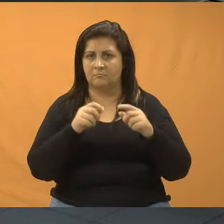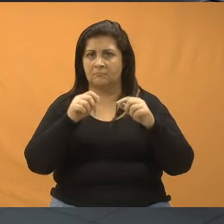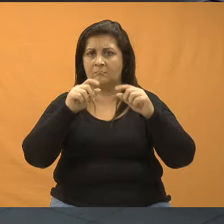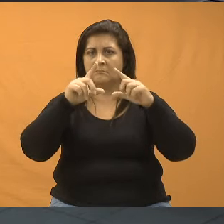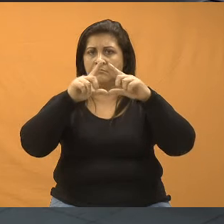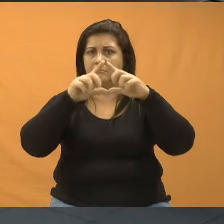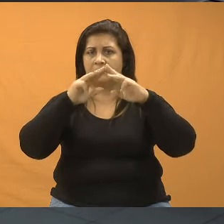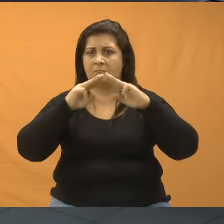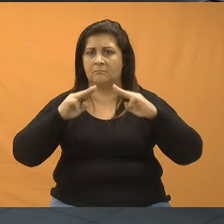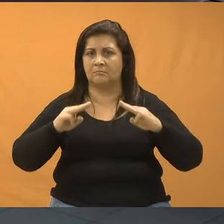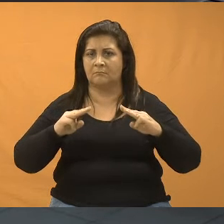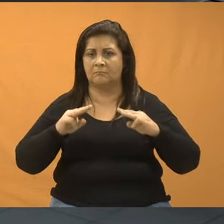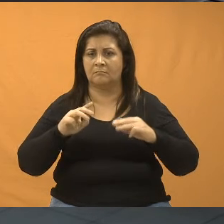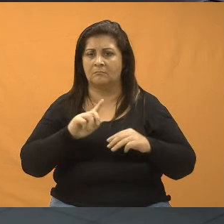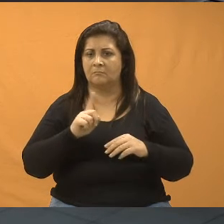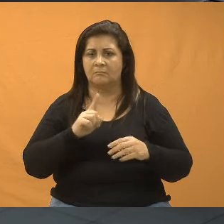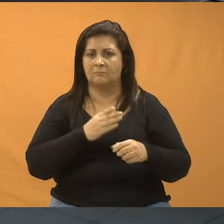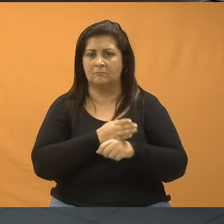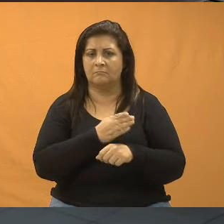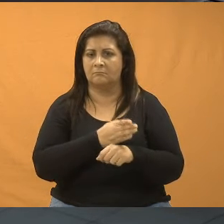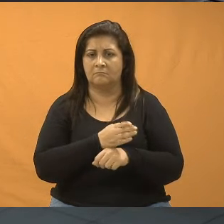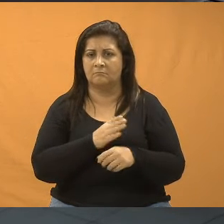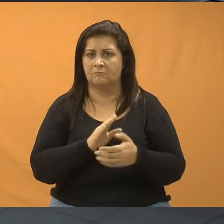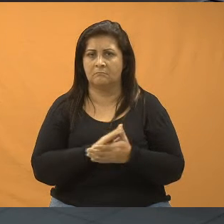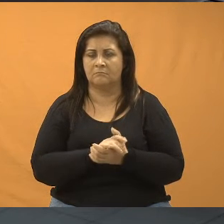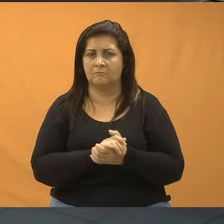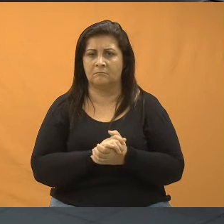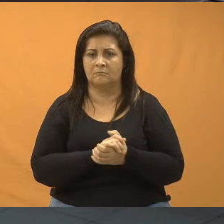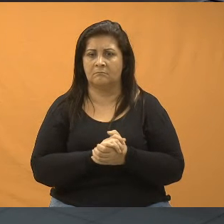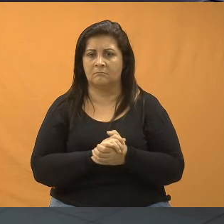a gestão da Santa Casa, ela não participa nem desse processo